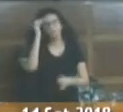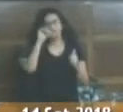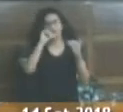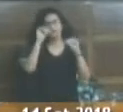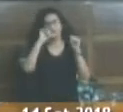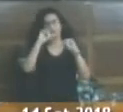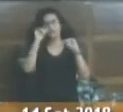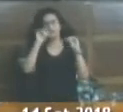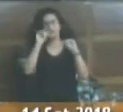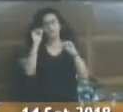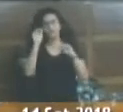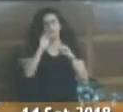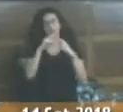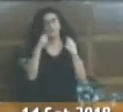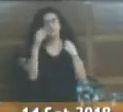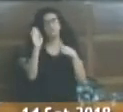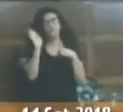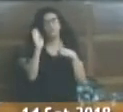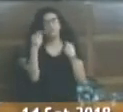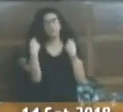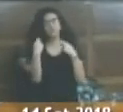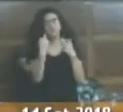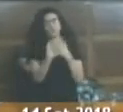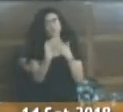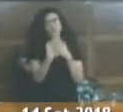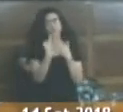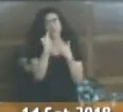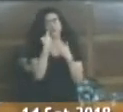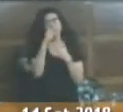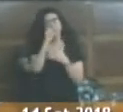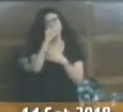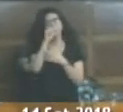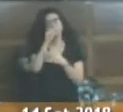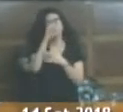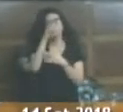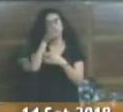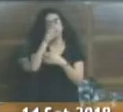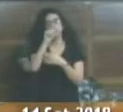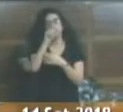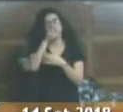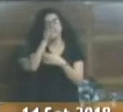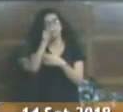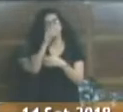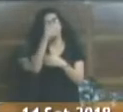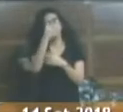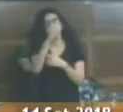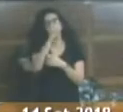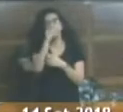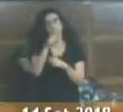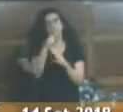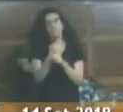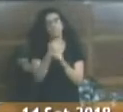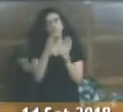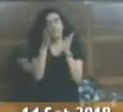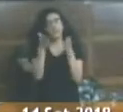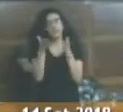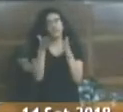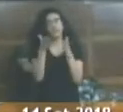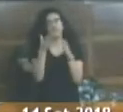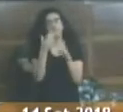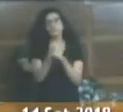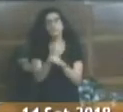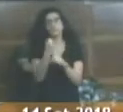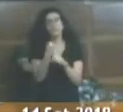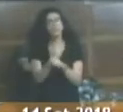os biólogos, cara, tem que dar uma estudadinha no peixe. O sambaro, ele dava uma vez por ano no inverno. Agora ele dá o ano inteiro, ele